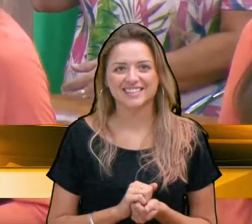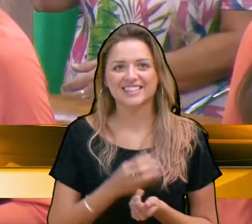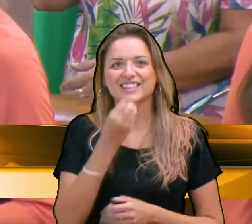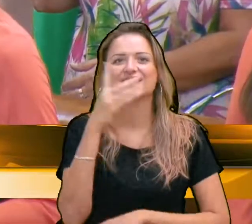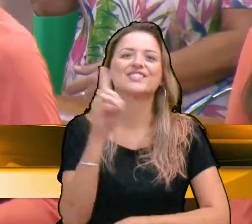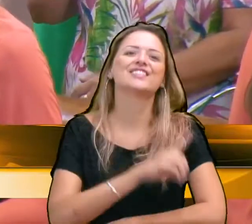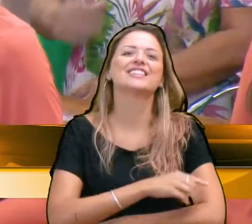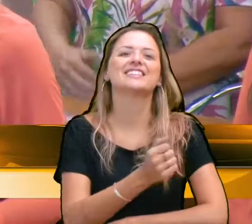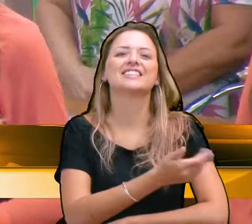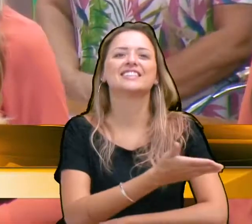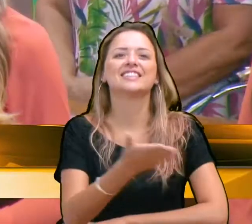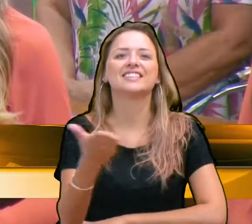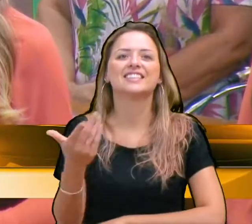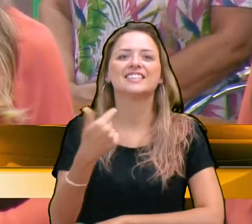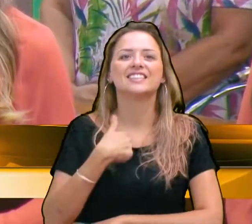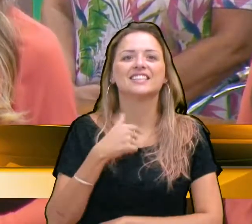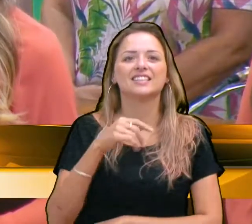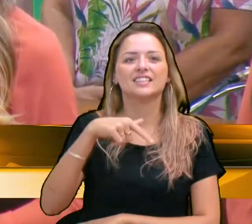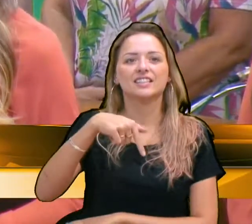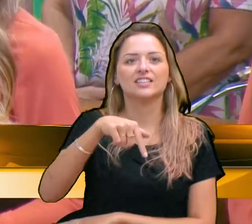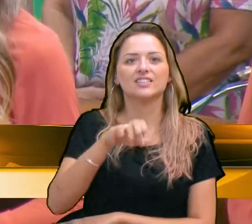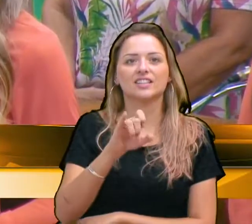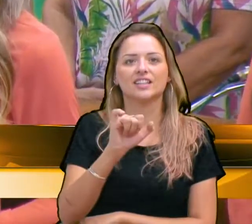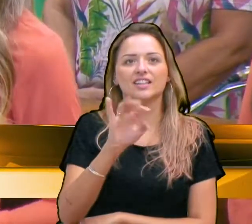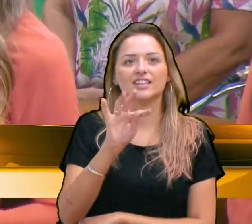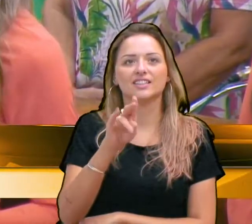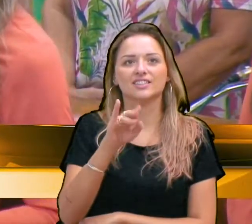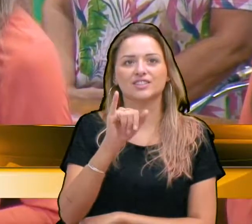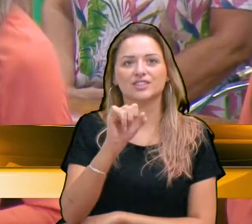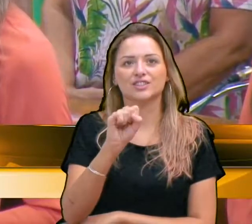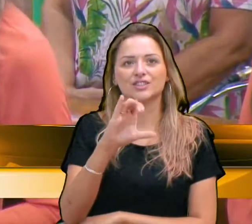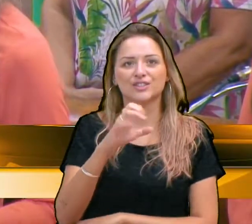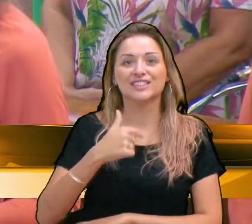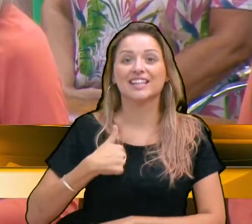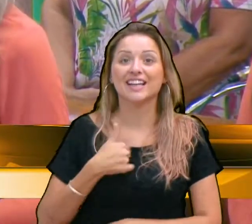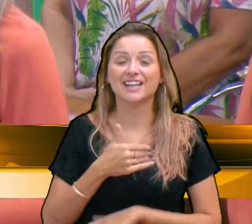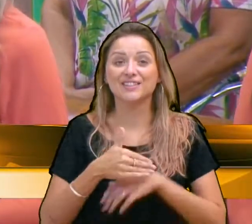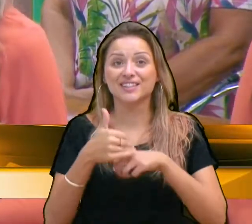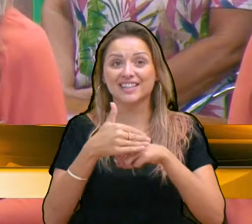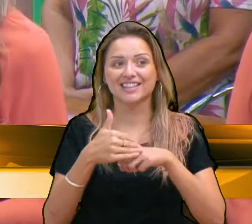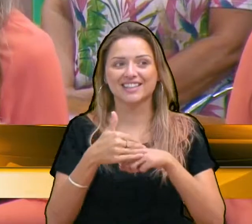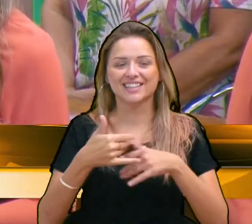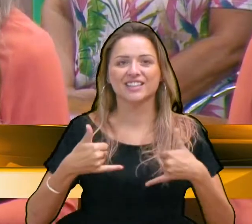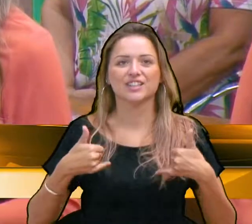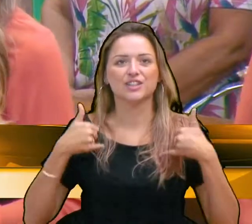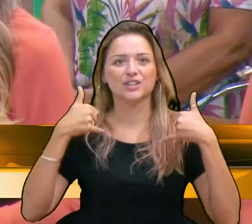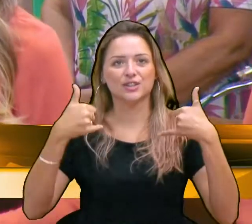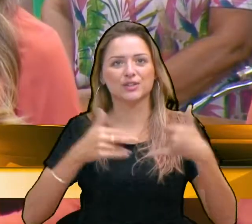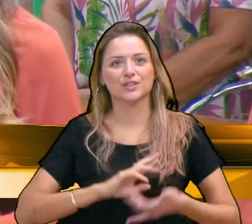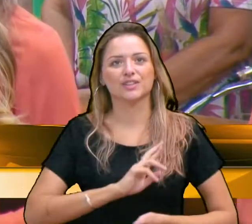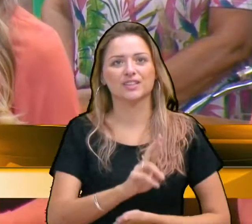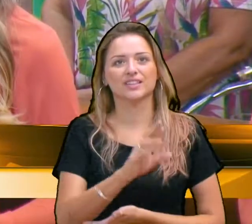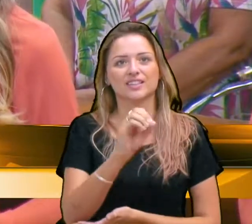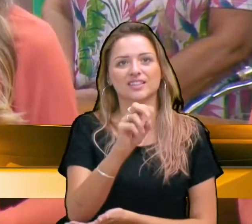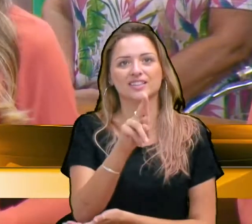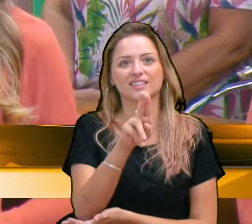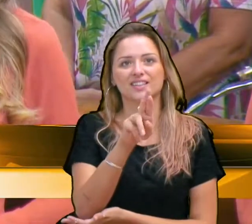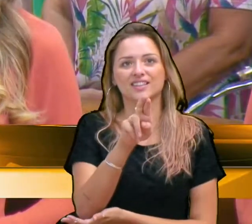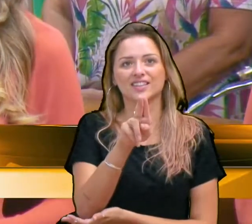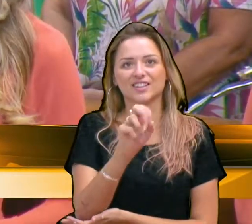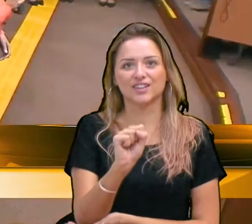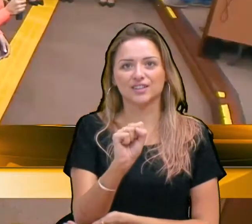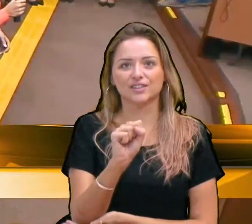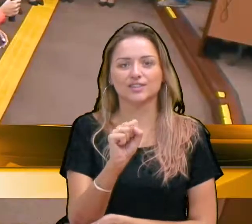Bom dia a todos, sou Keitiusi Debastiani e é com muito carinho e orgulho que eu represento o grupo Oros Noivas e Festas.